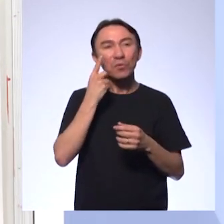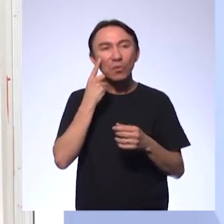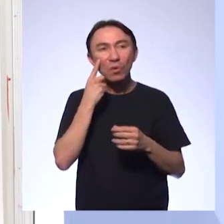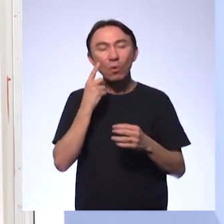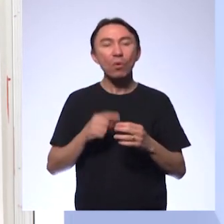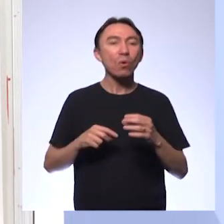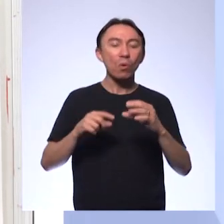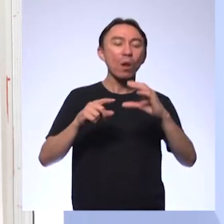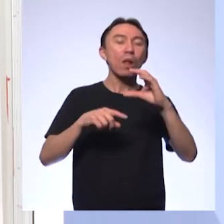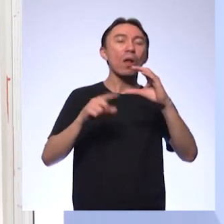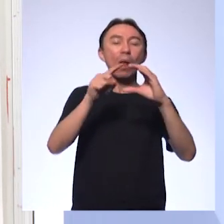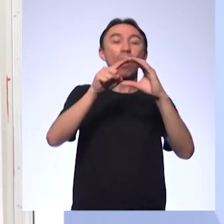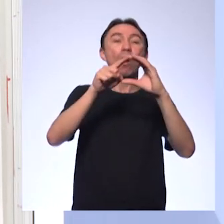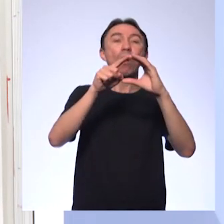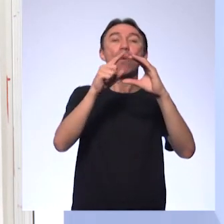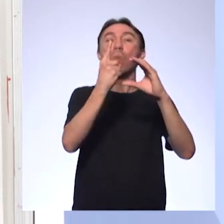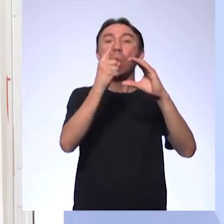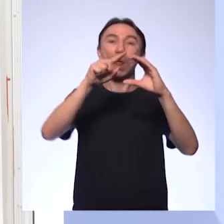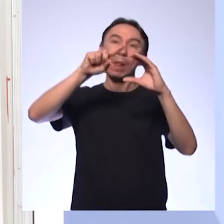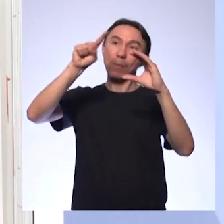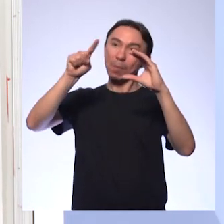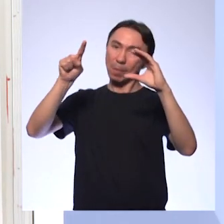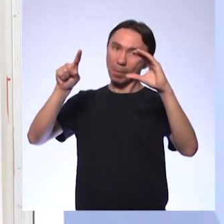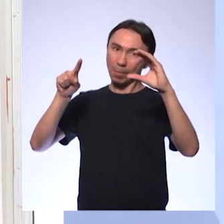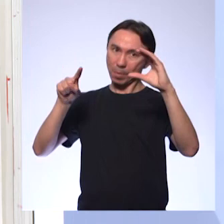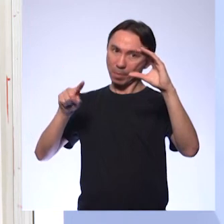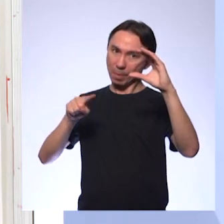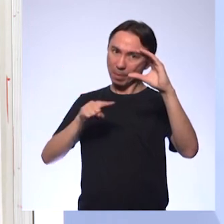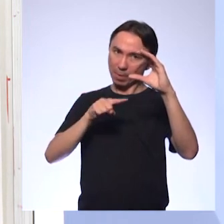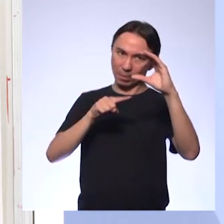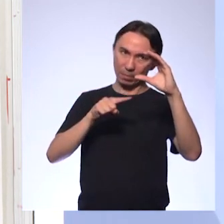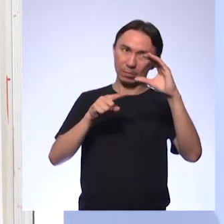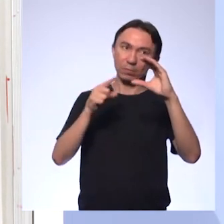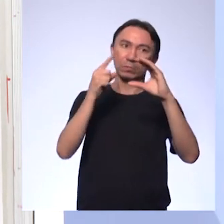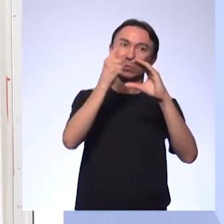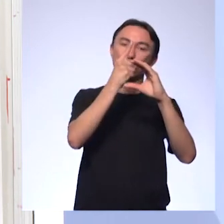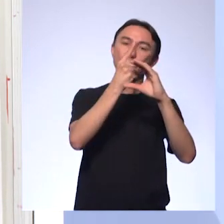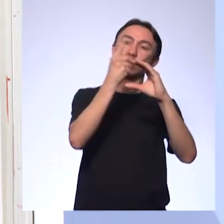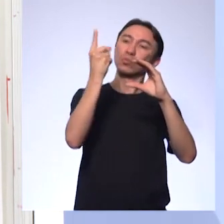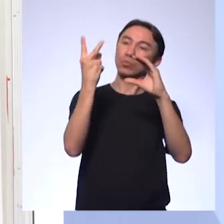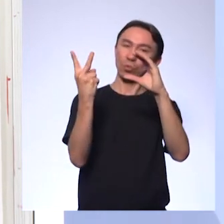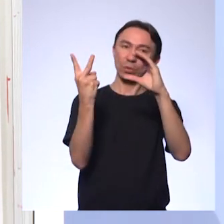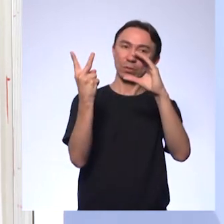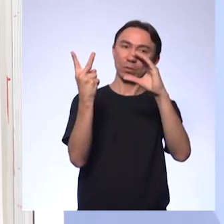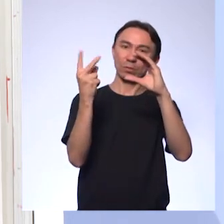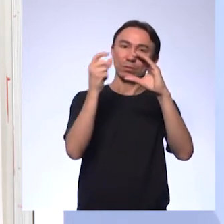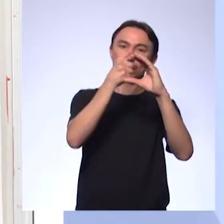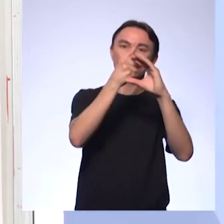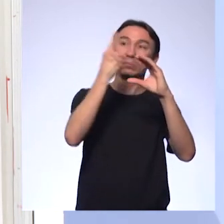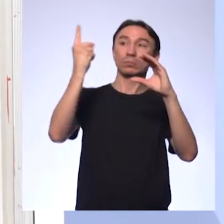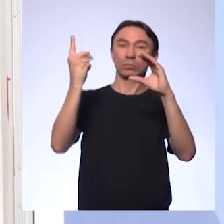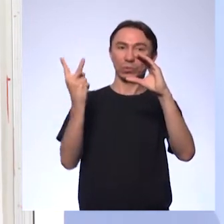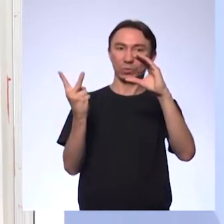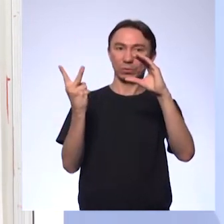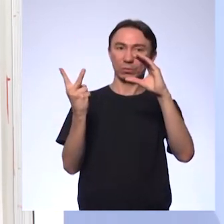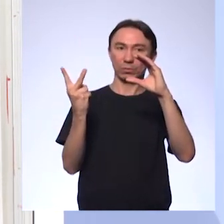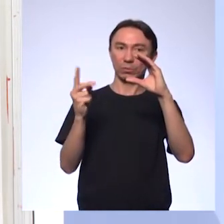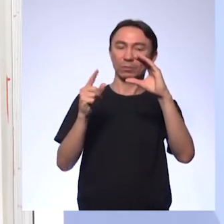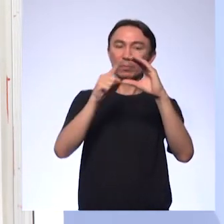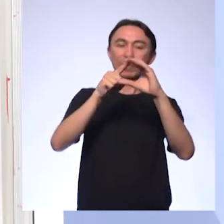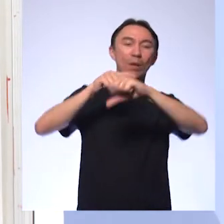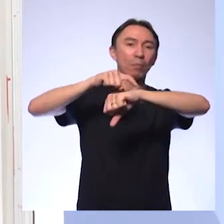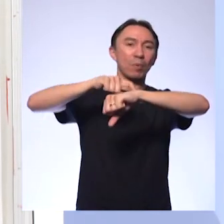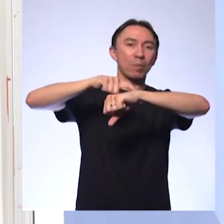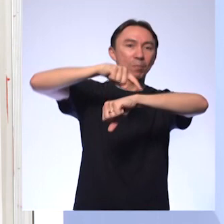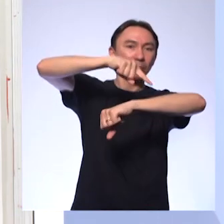sentido horário. Carbono 1, carbono 2. Carbono 1, isso aqui é o 2, aqui é o 3.